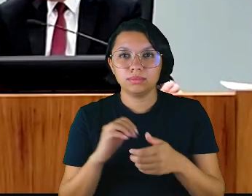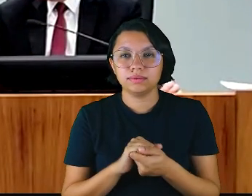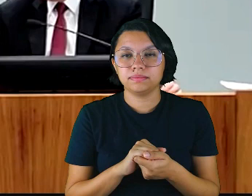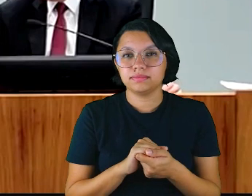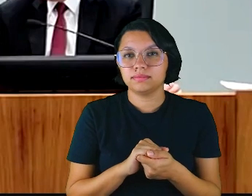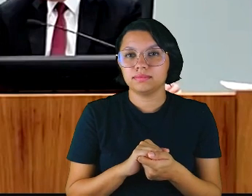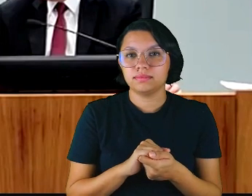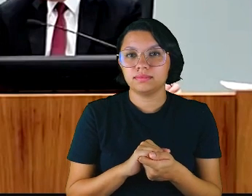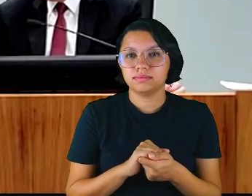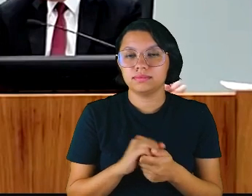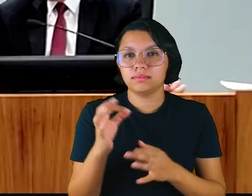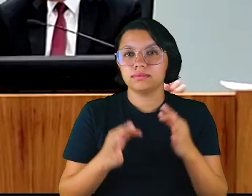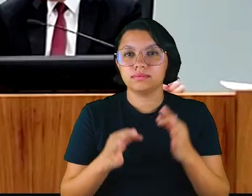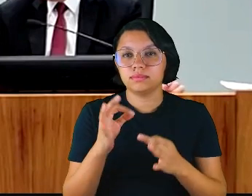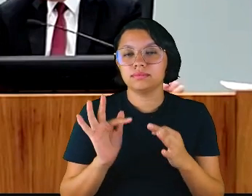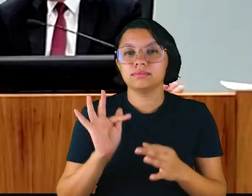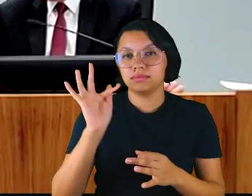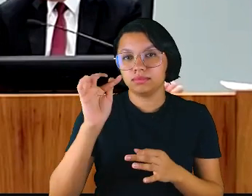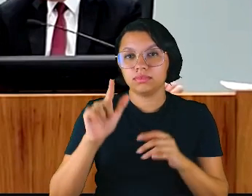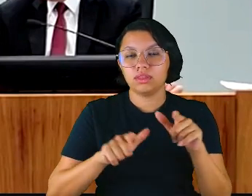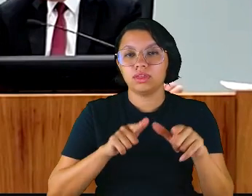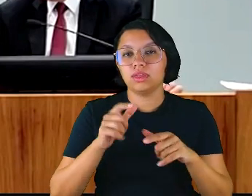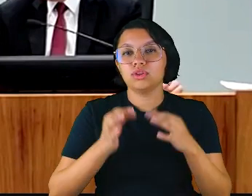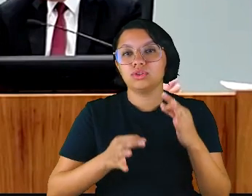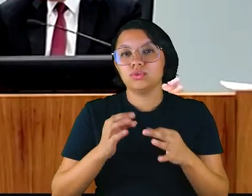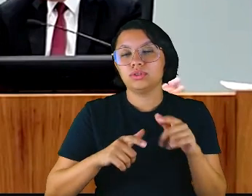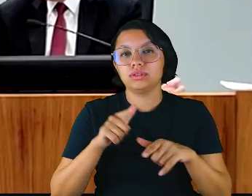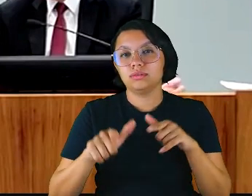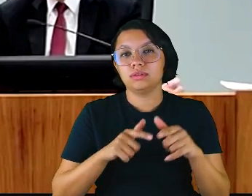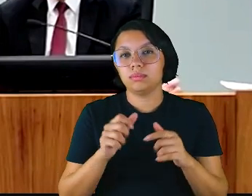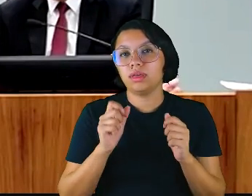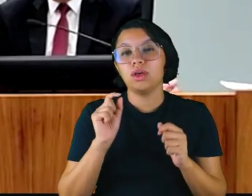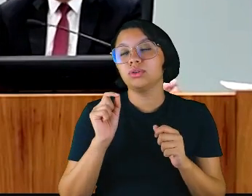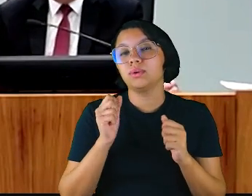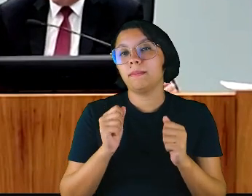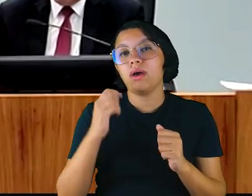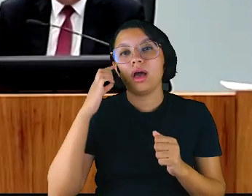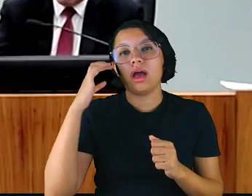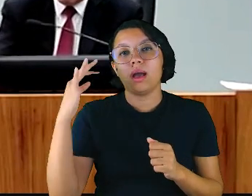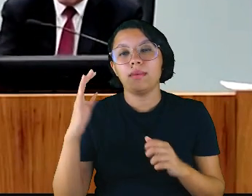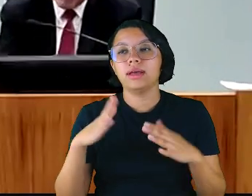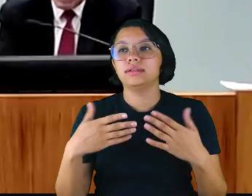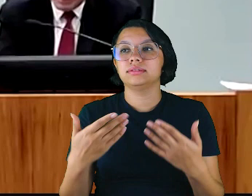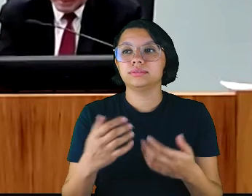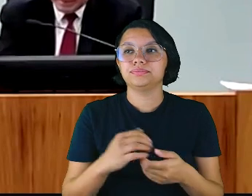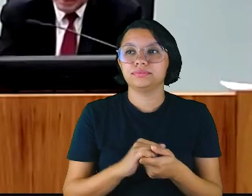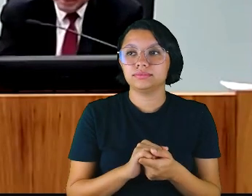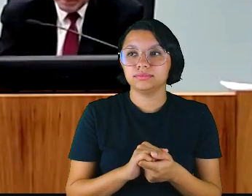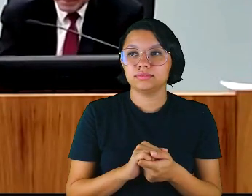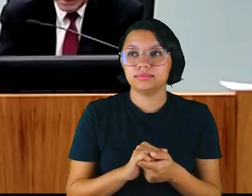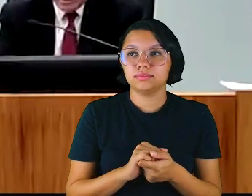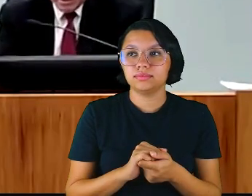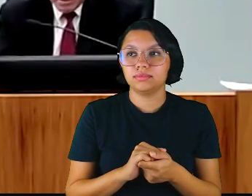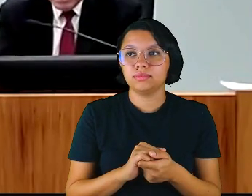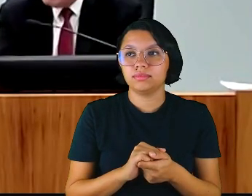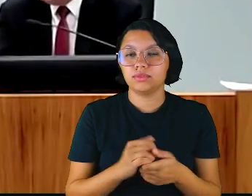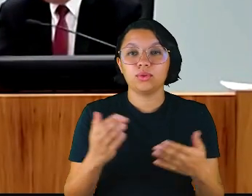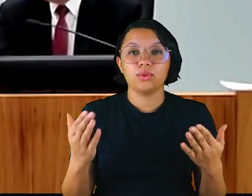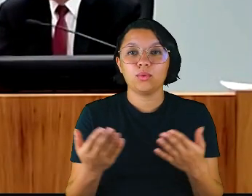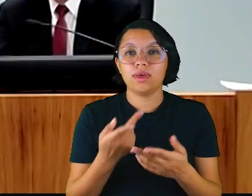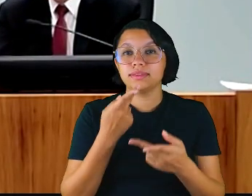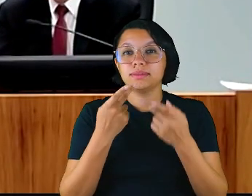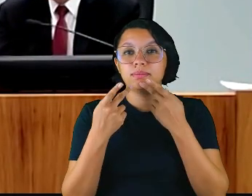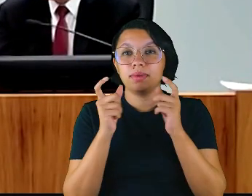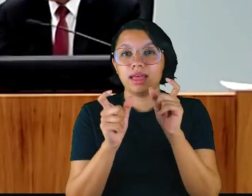temas da Justiça Federal e da Justiça do Trabalho do que a gente pode imaginar. Então, com